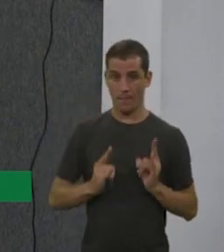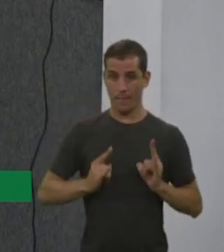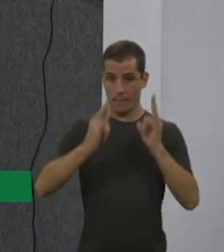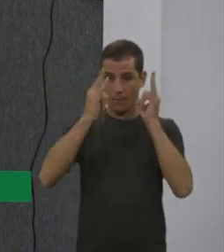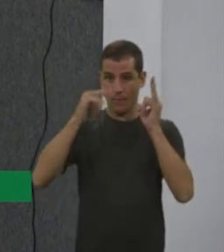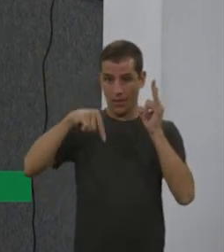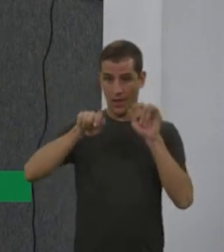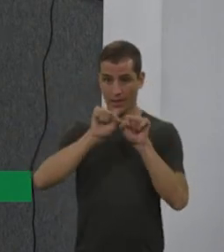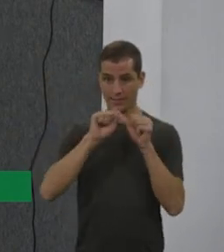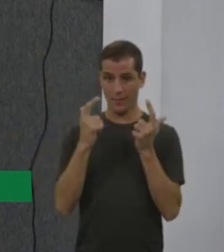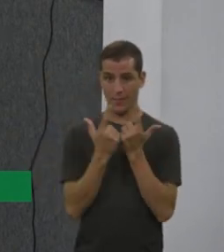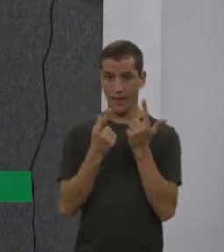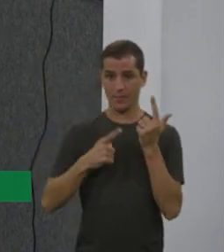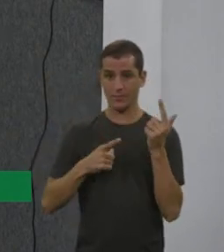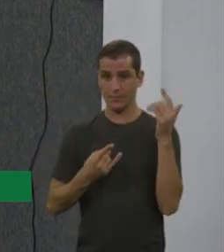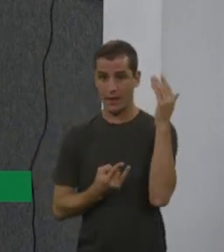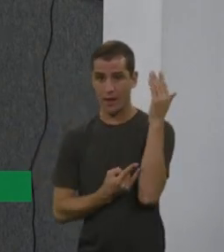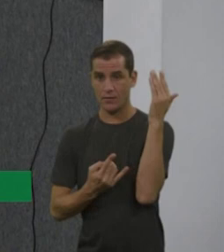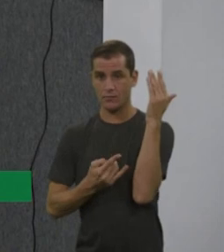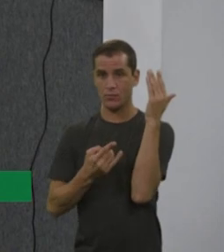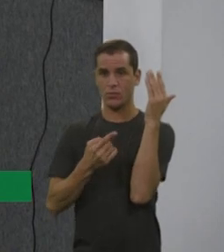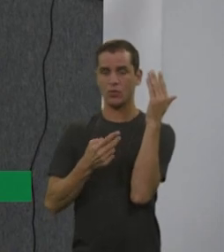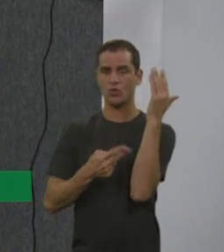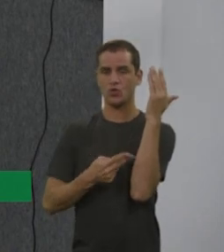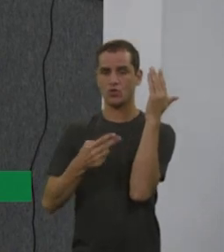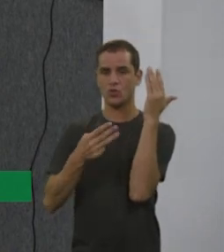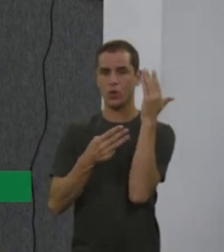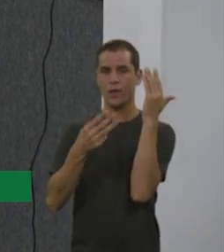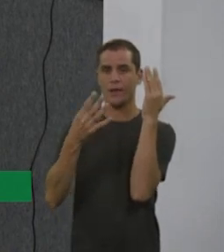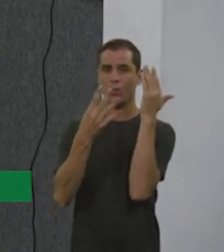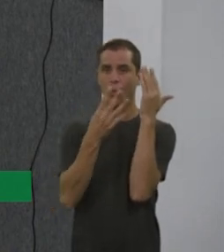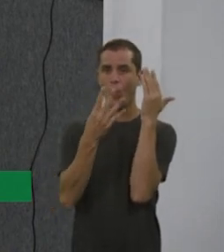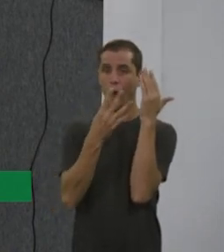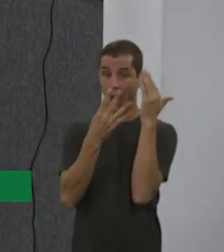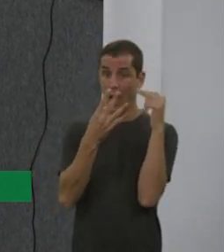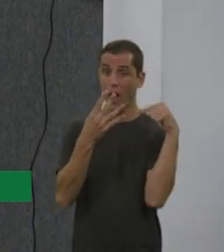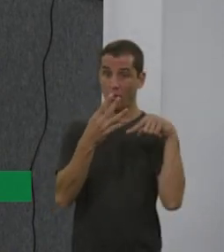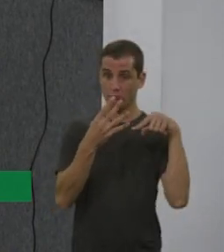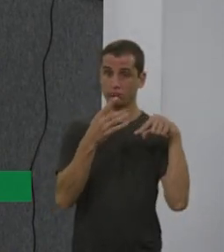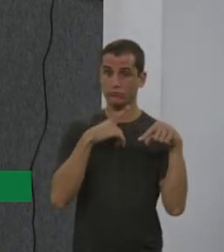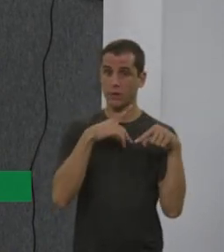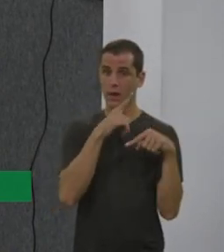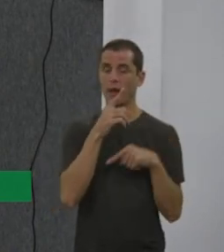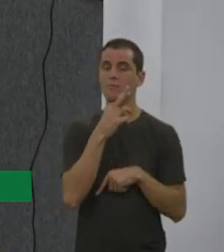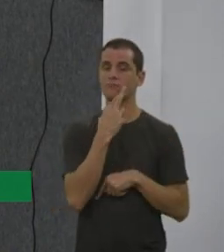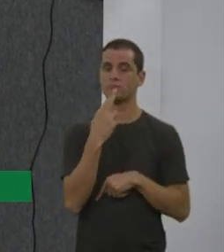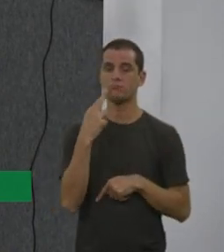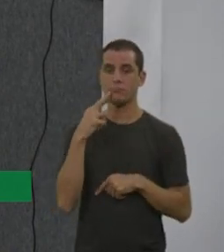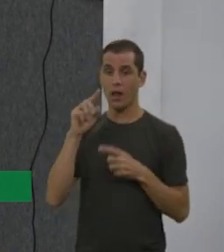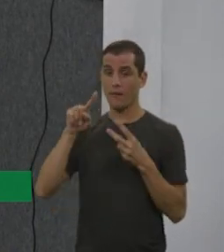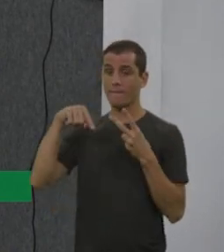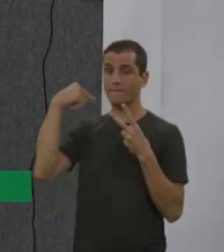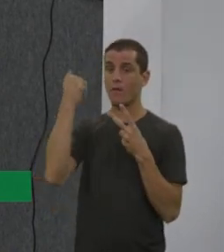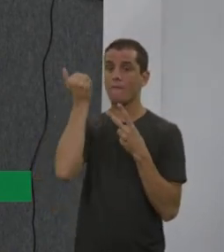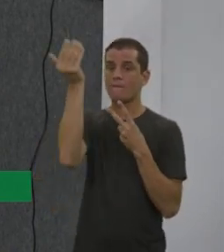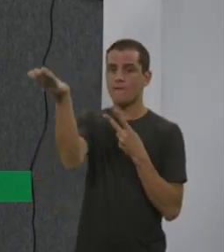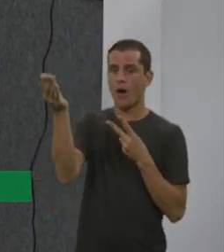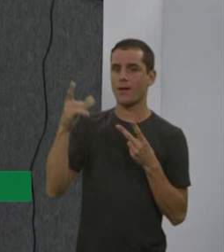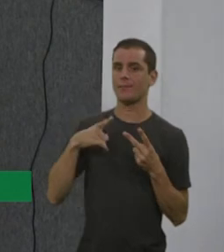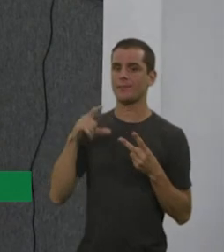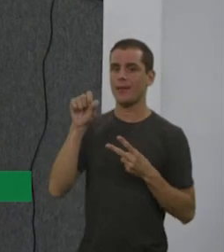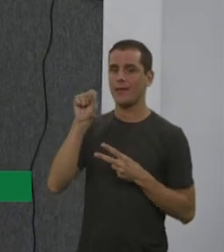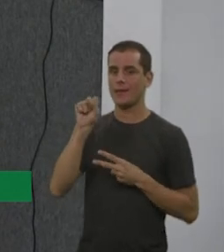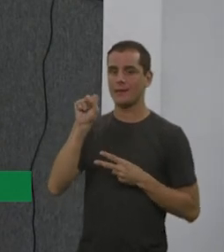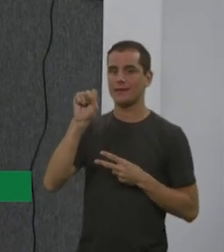Legislativa e também tem alguns restaurantes ao redor da Assembleia, como aqui na frente, Sesc, e na Avenida